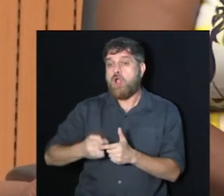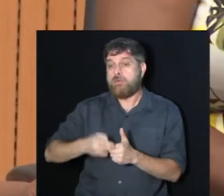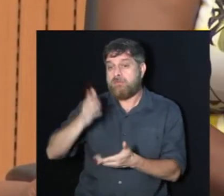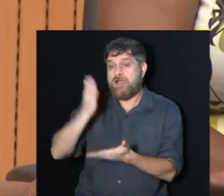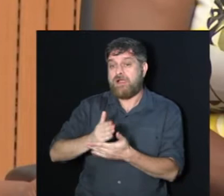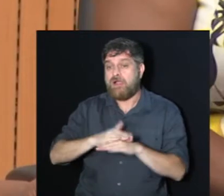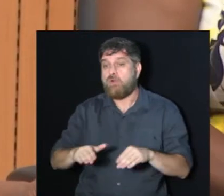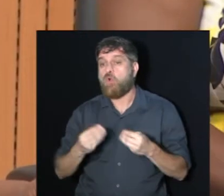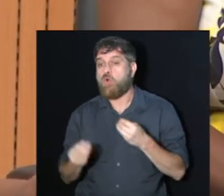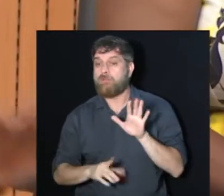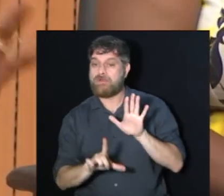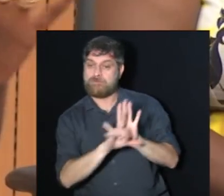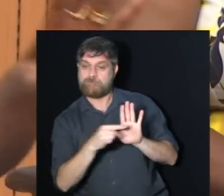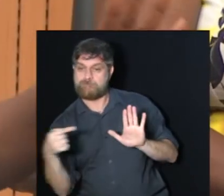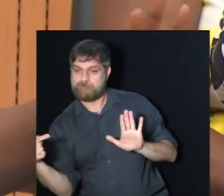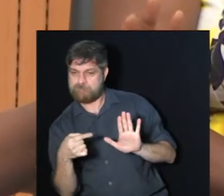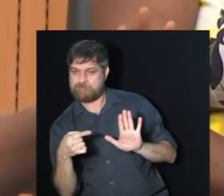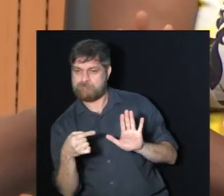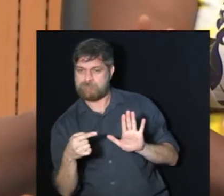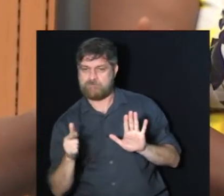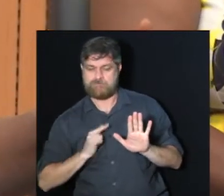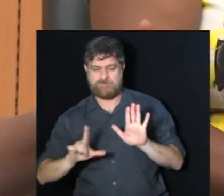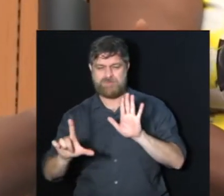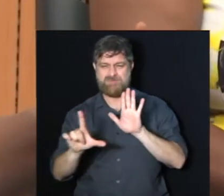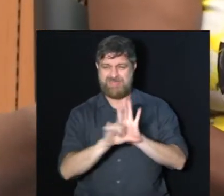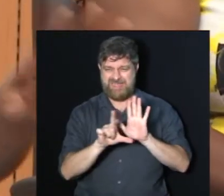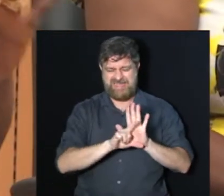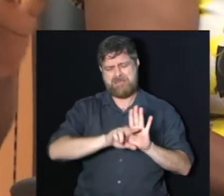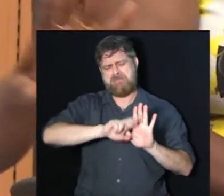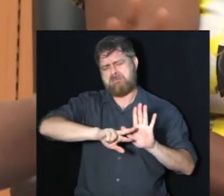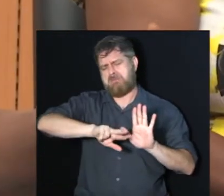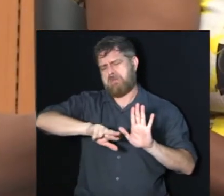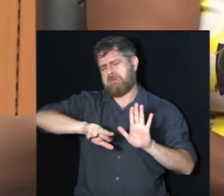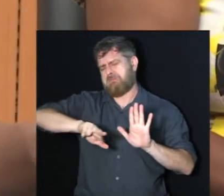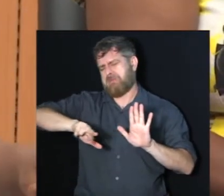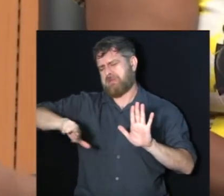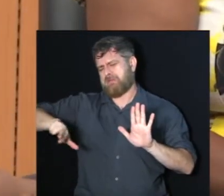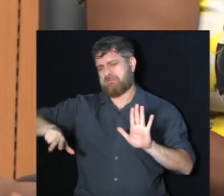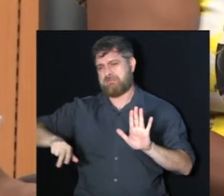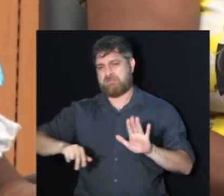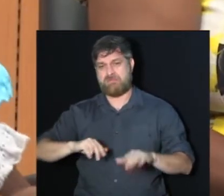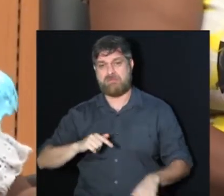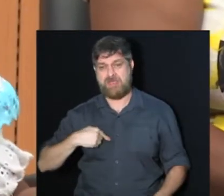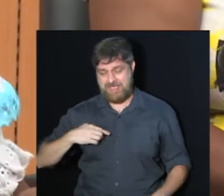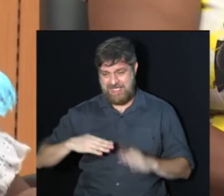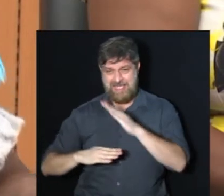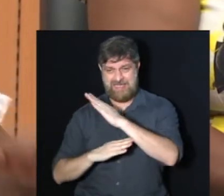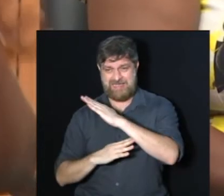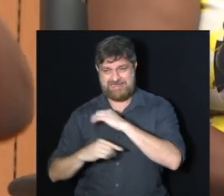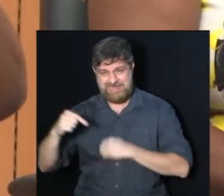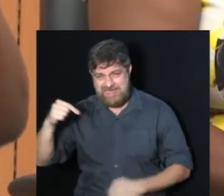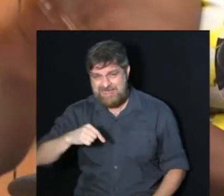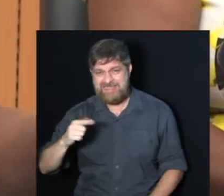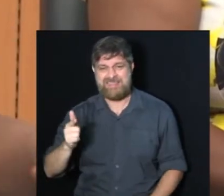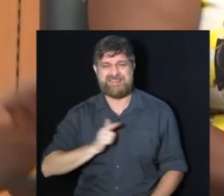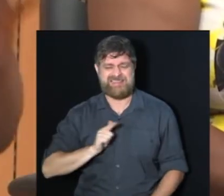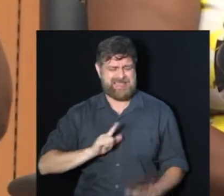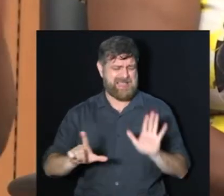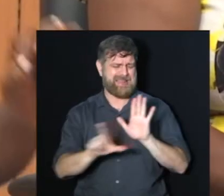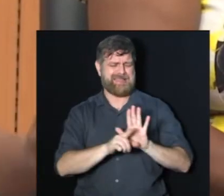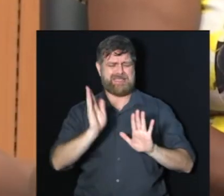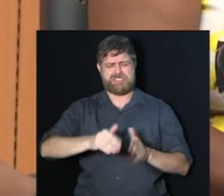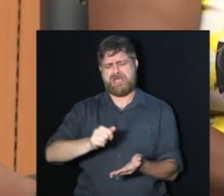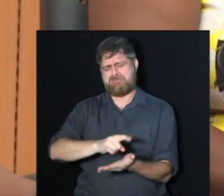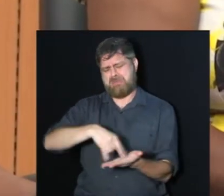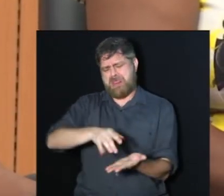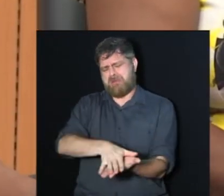pela lei. Tem lei para tudo quanto há já. Não precisa fazer mais lei. Essa casa de lei, vereadora, não precisa. Está